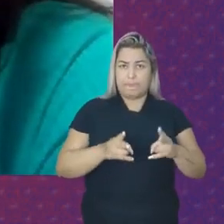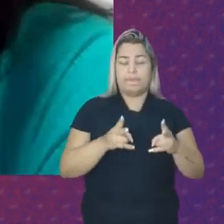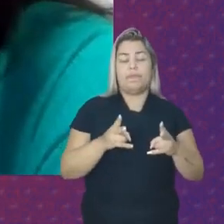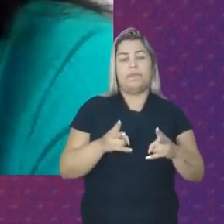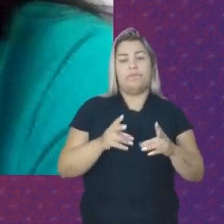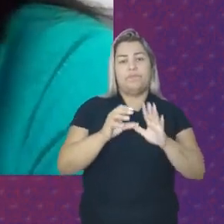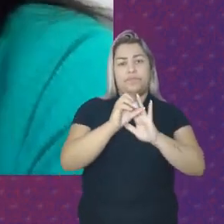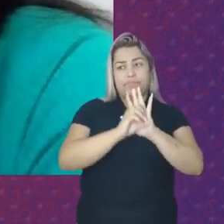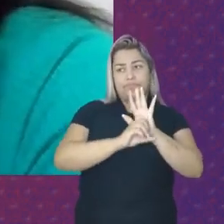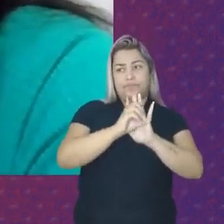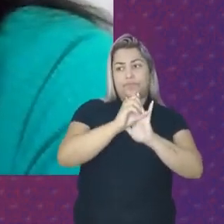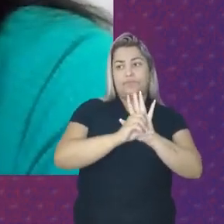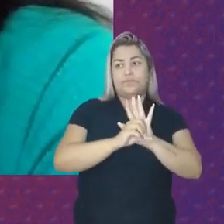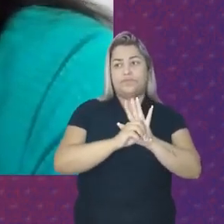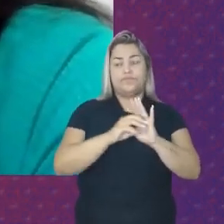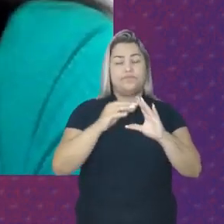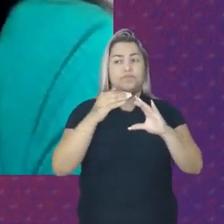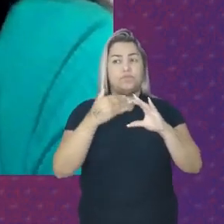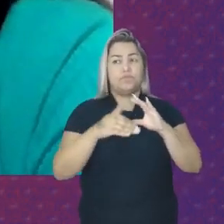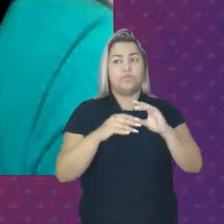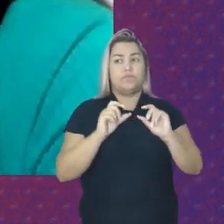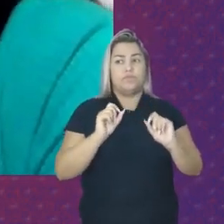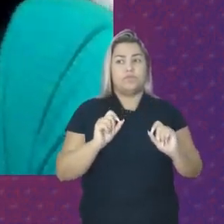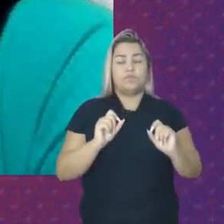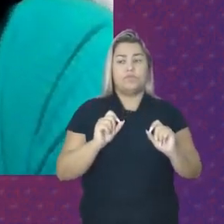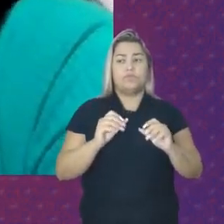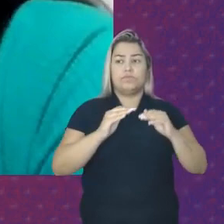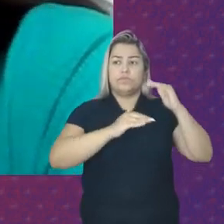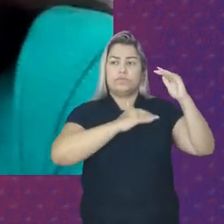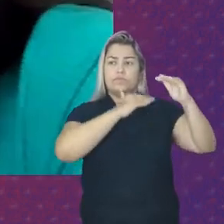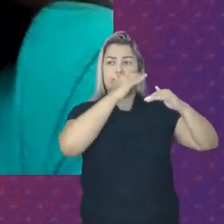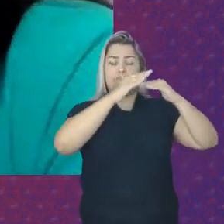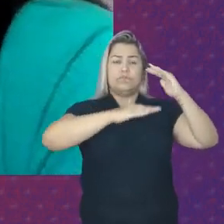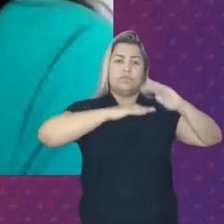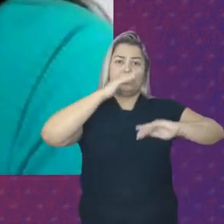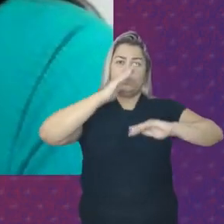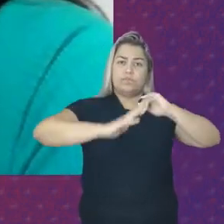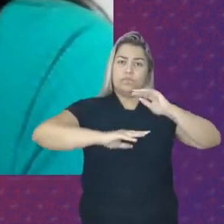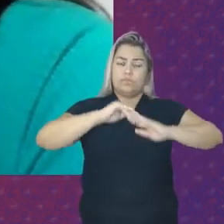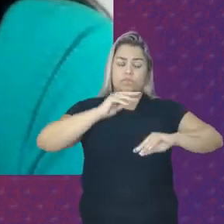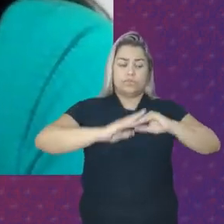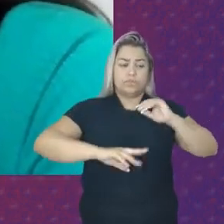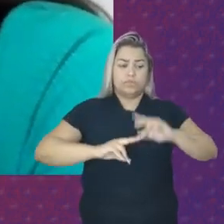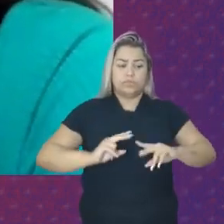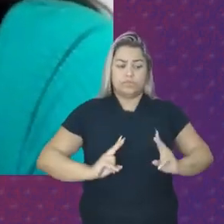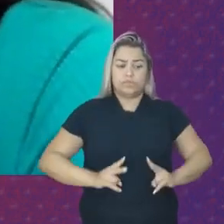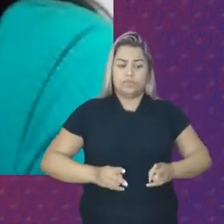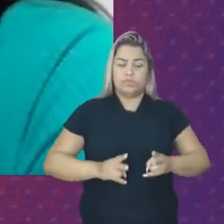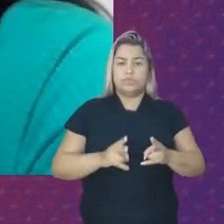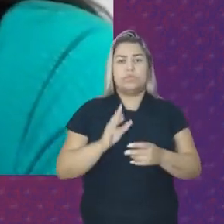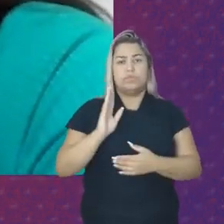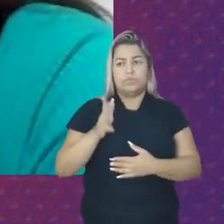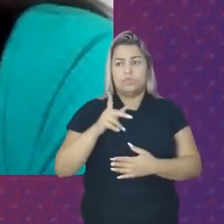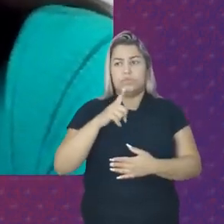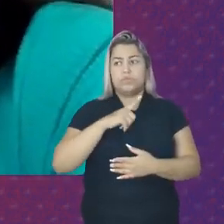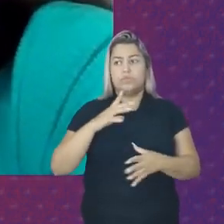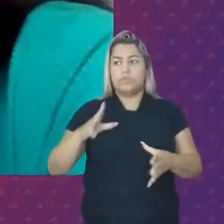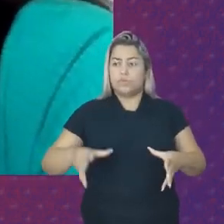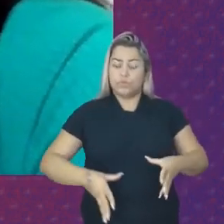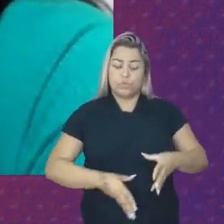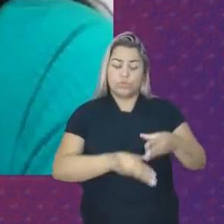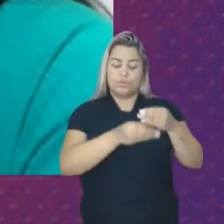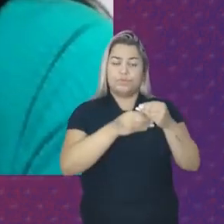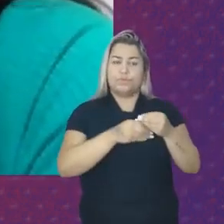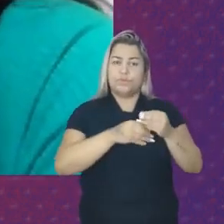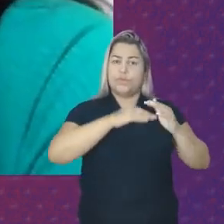do orçamento destinado para o desenvolvimento das ações, tanto a continuidade das ações que já vinham sendo implementadas,